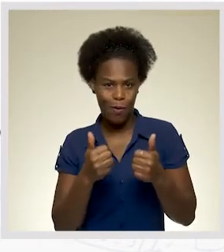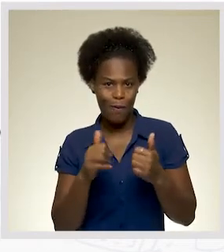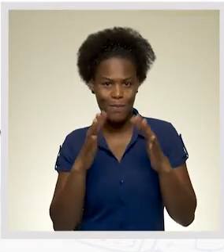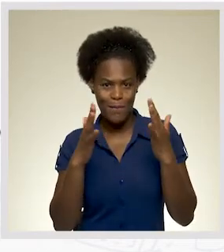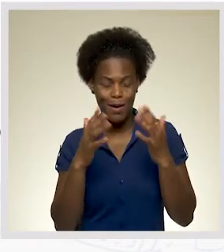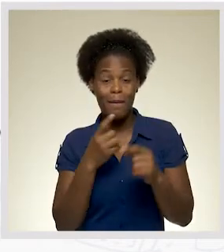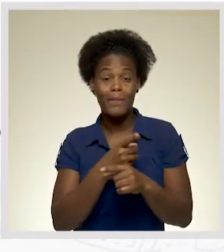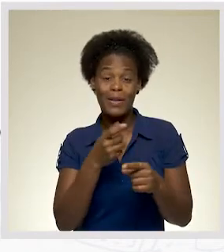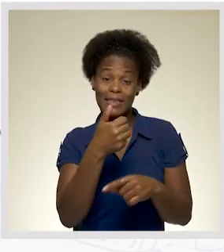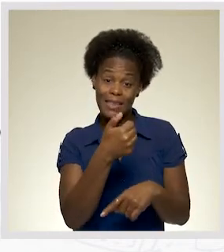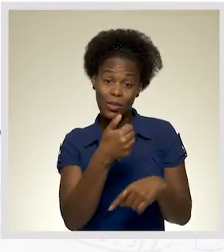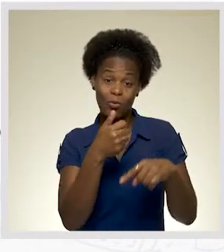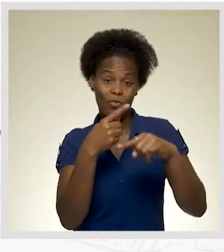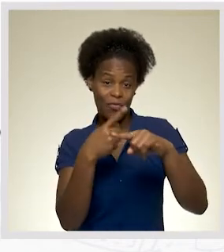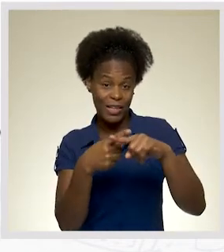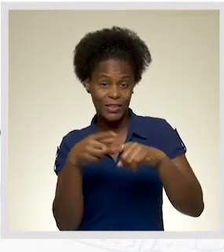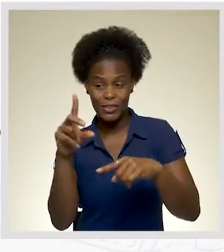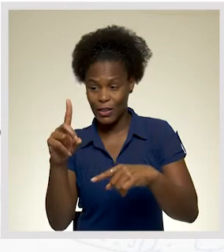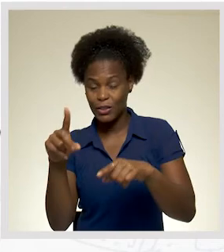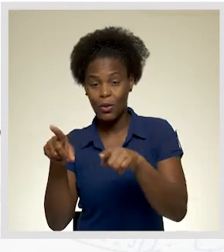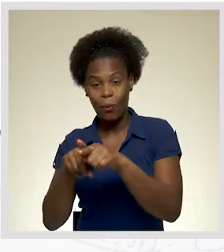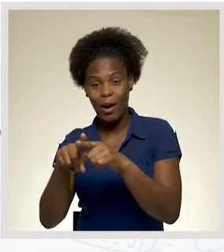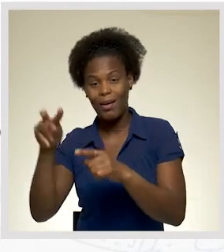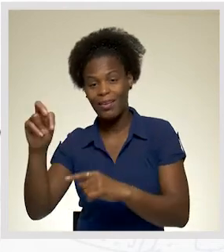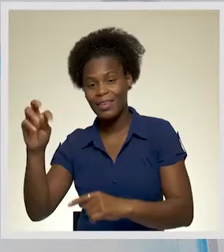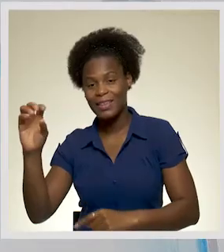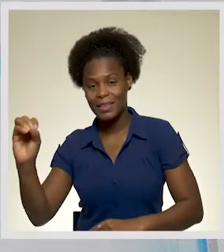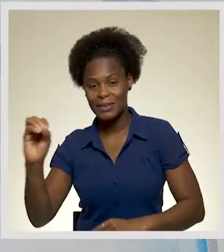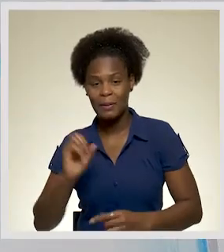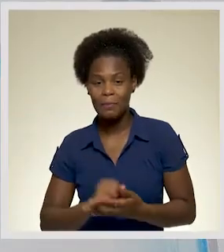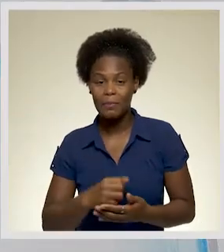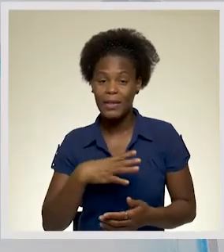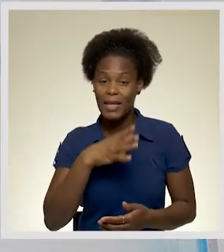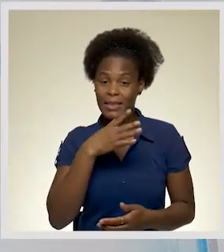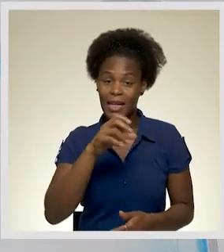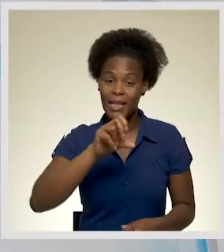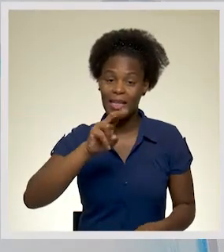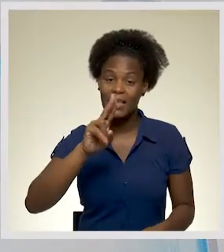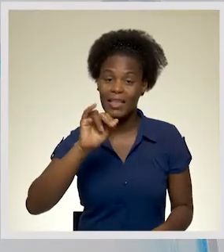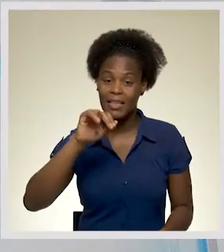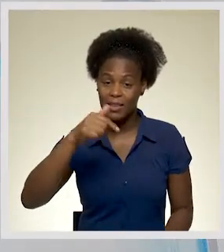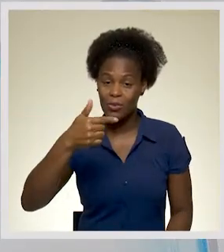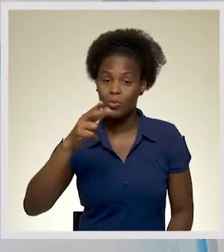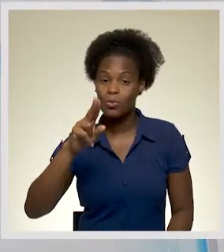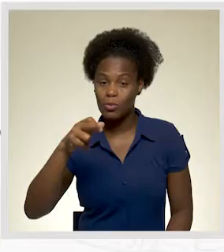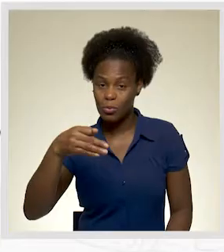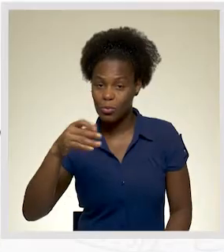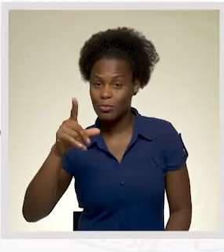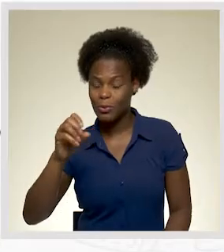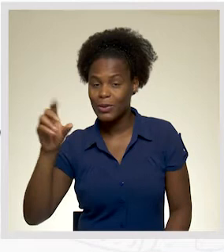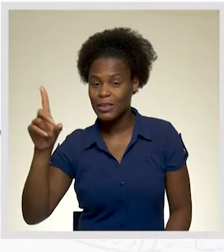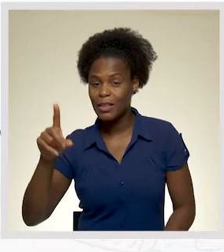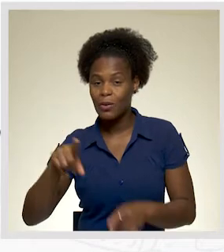porque 5 vezes 6 é igual a 30, quer dizer, quíntuplo de 6 é 30. A linha